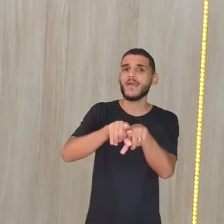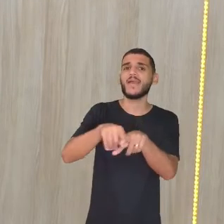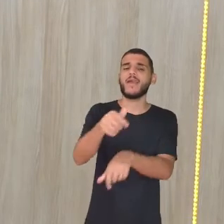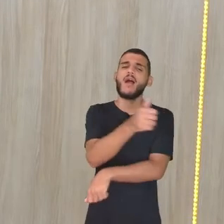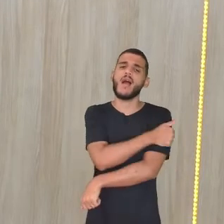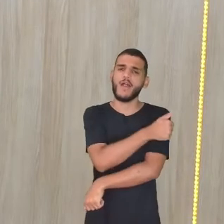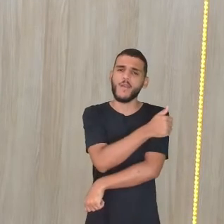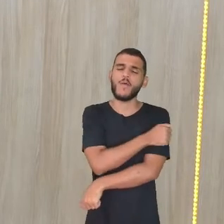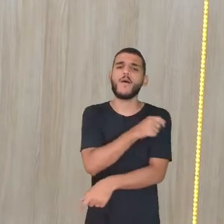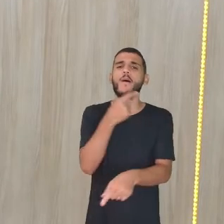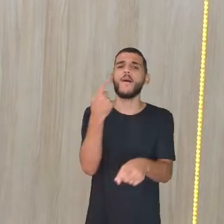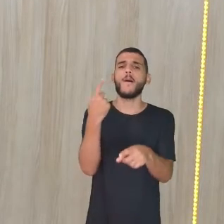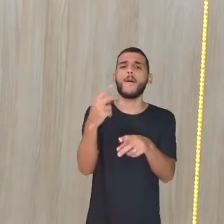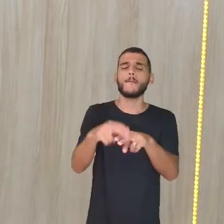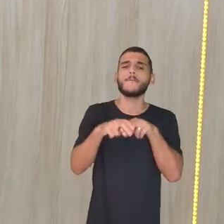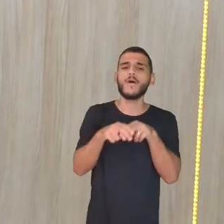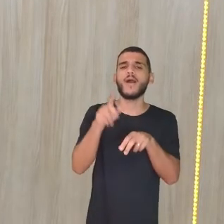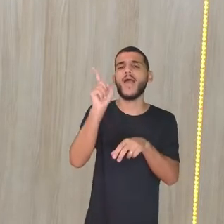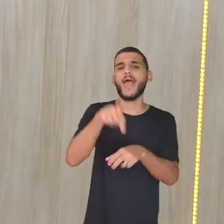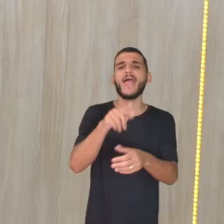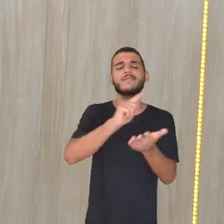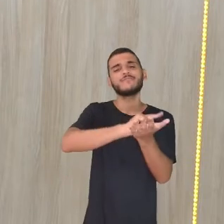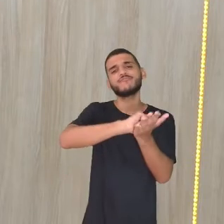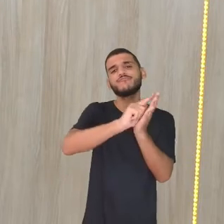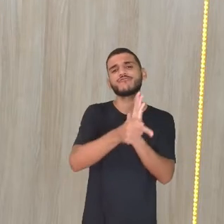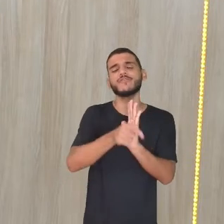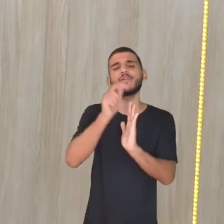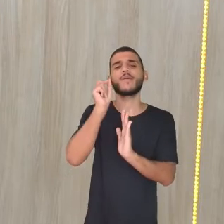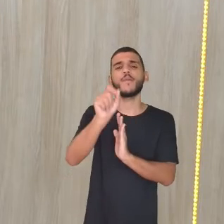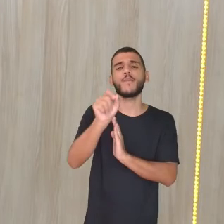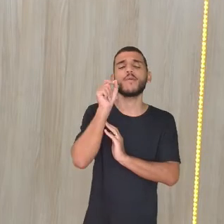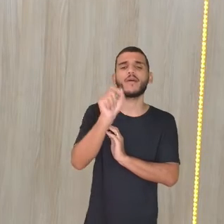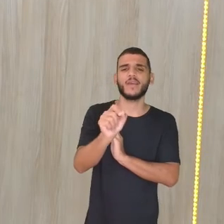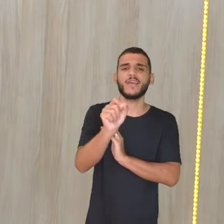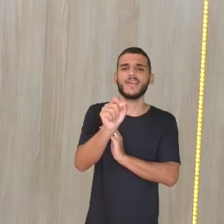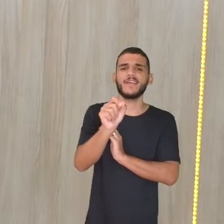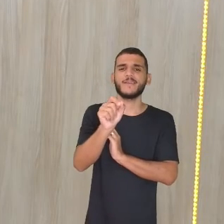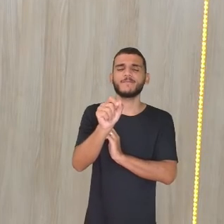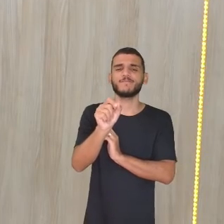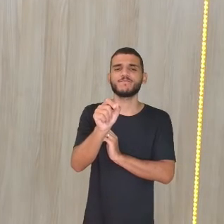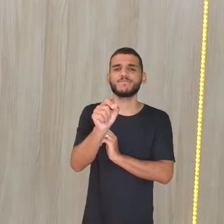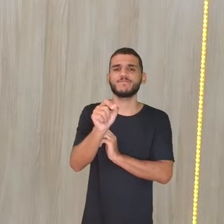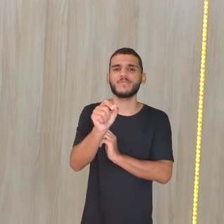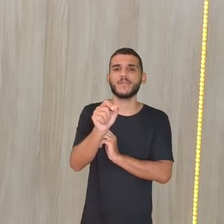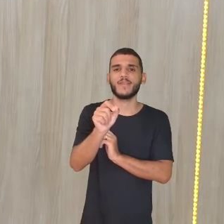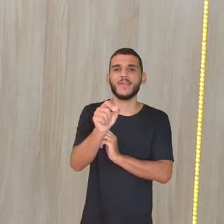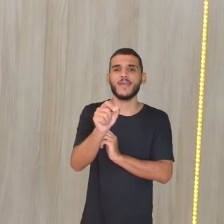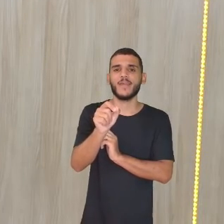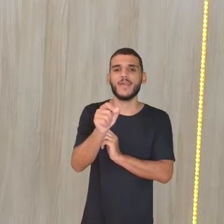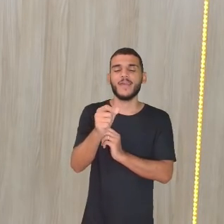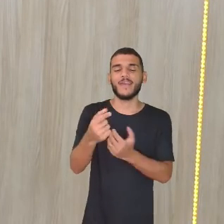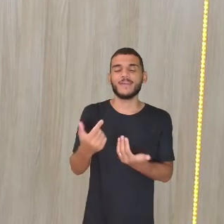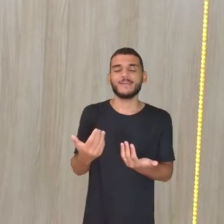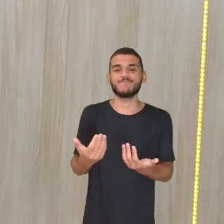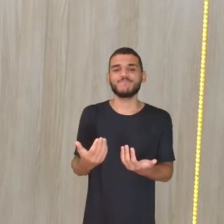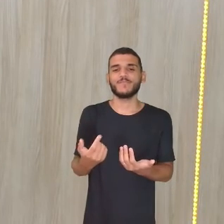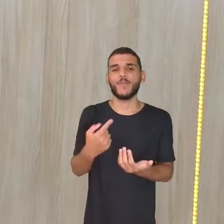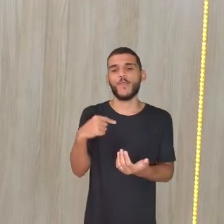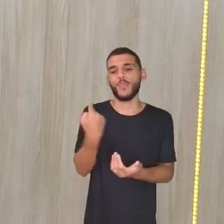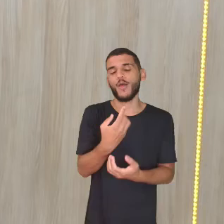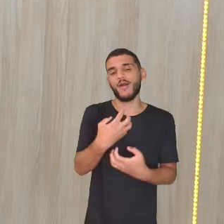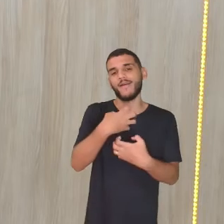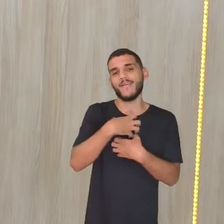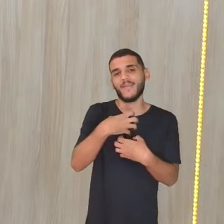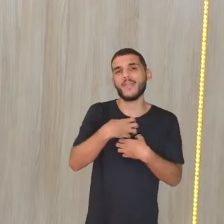um gênero que acaba trazendo para a gente, não é? Alegria ao trabalhar com ele,